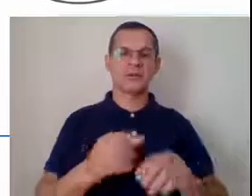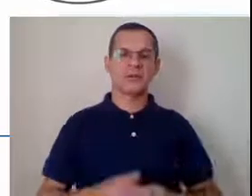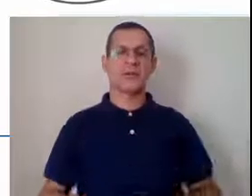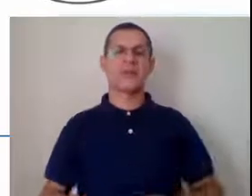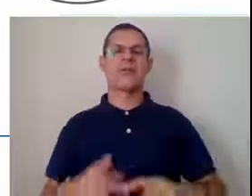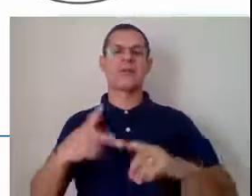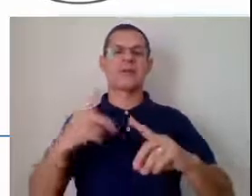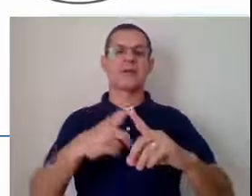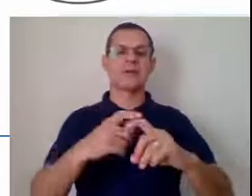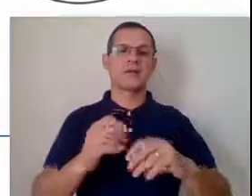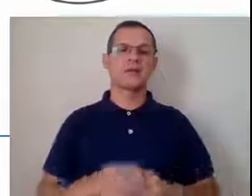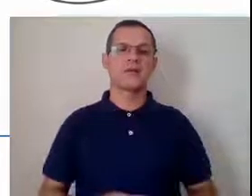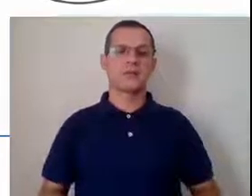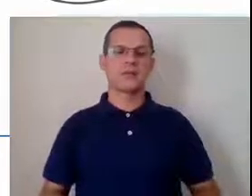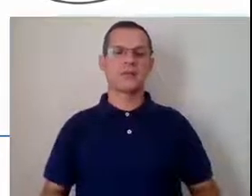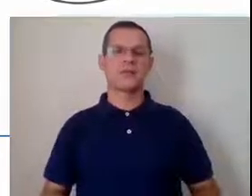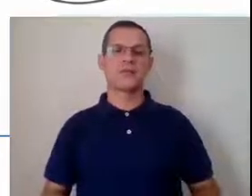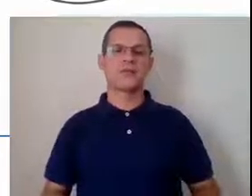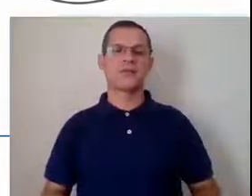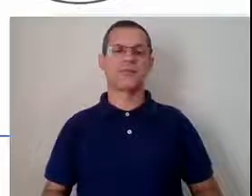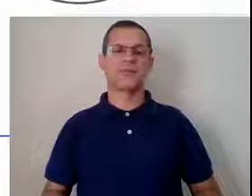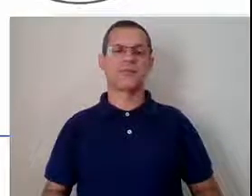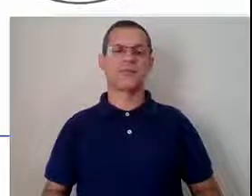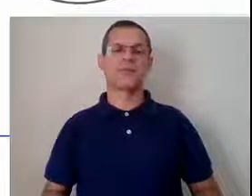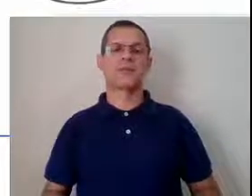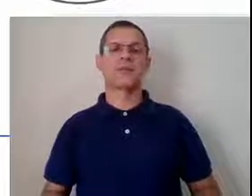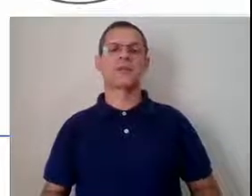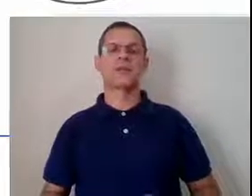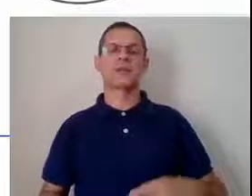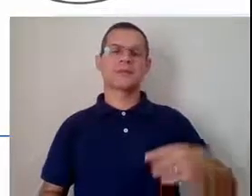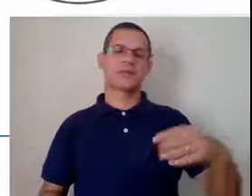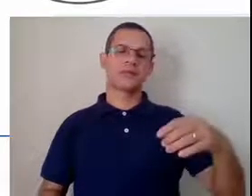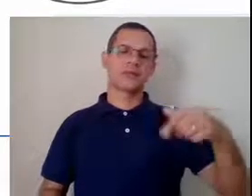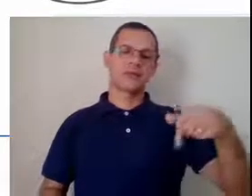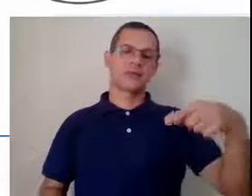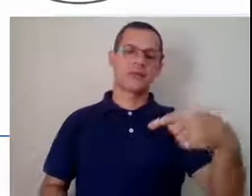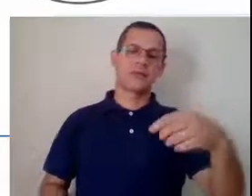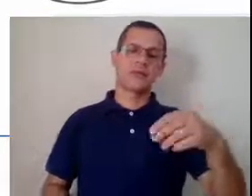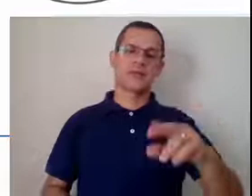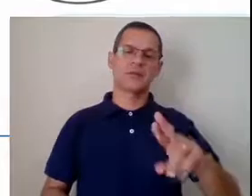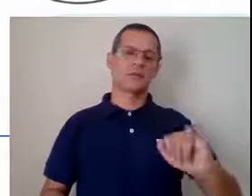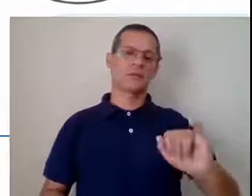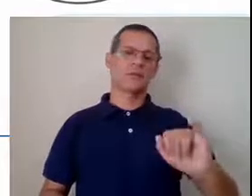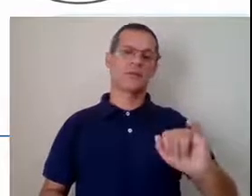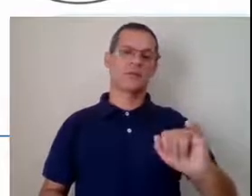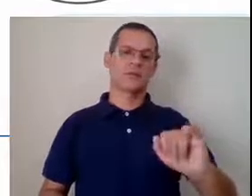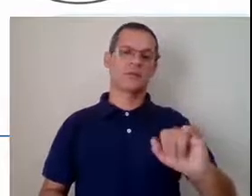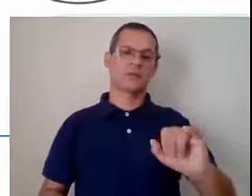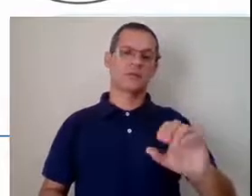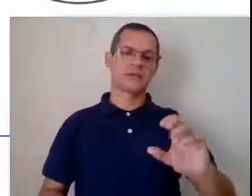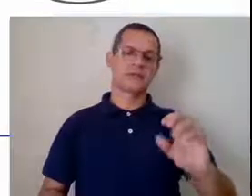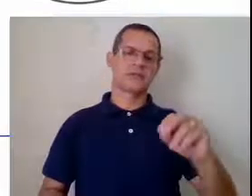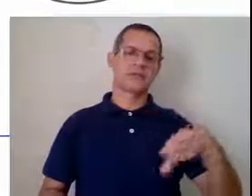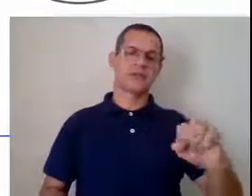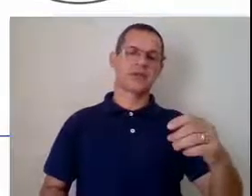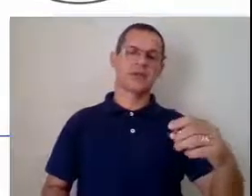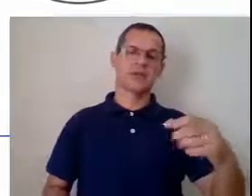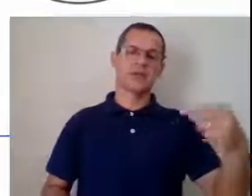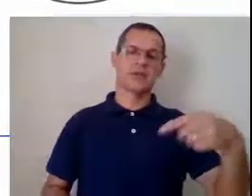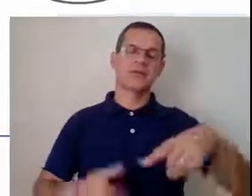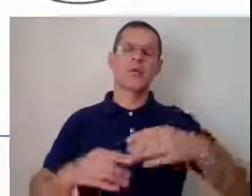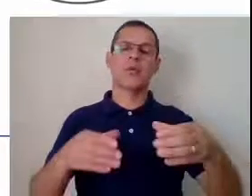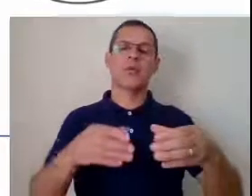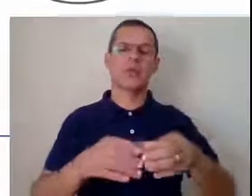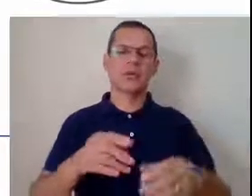negativos. Então, o conjunto, veja a ordem desses conjuntos, né? O